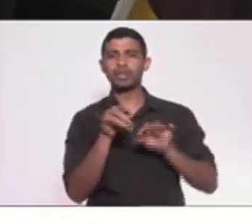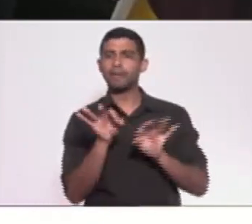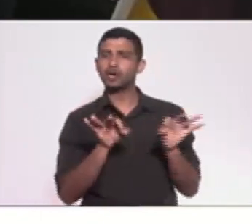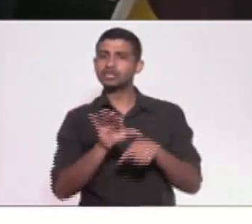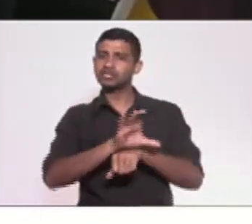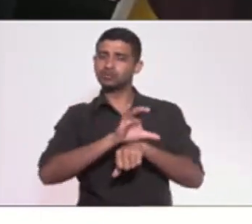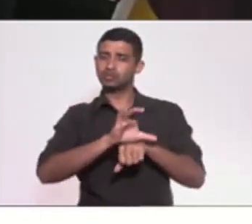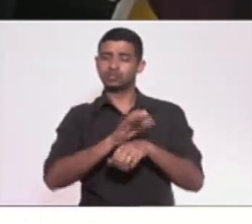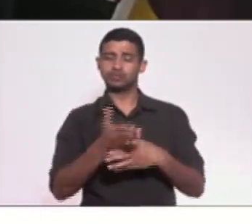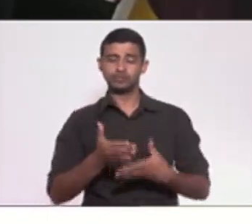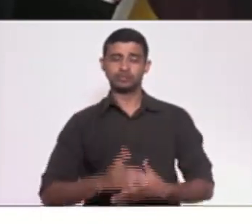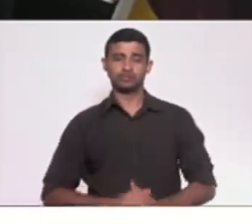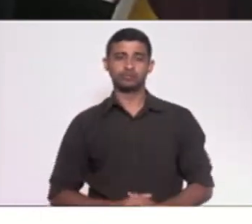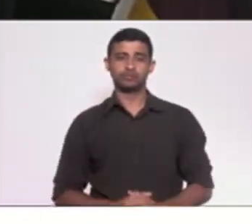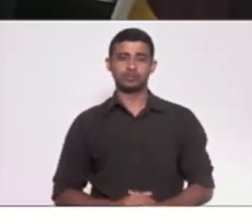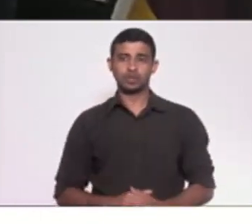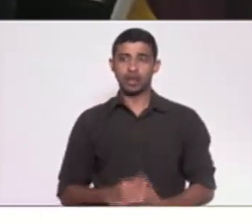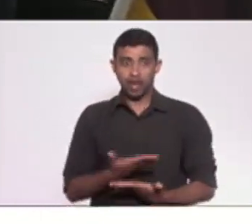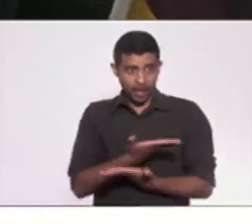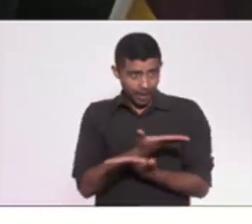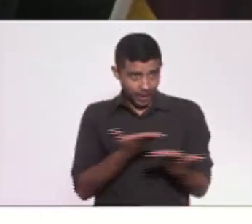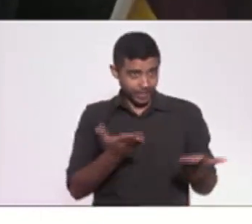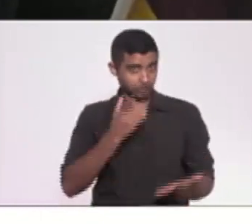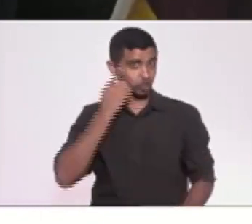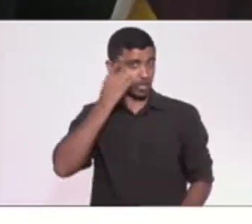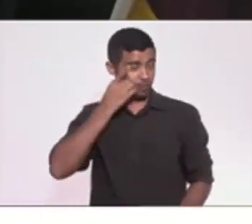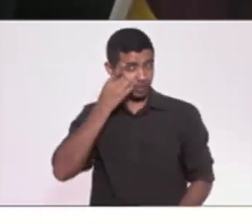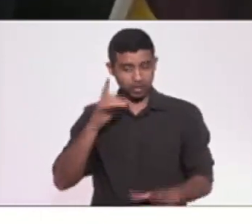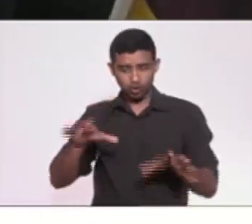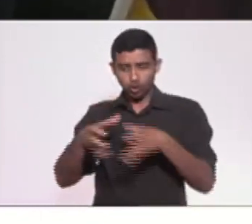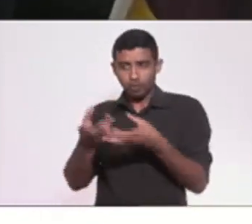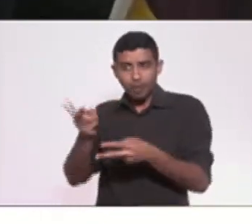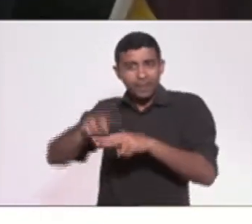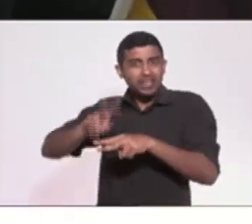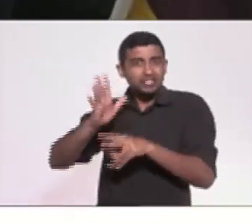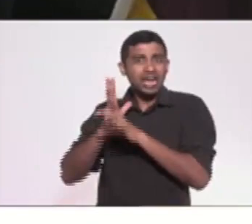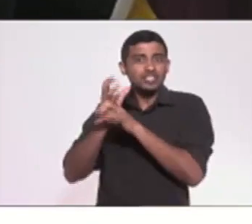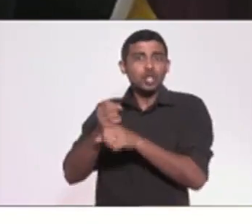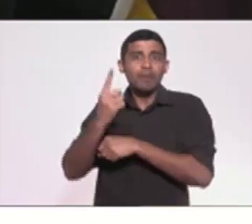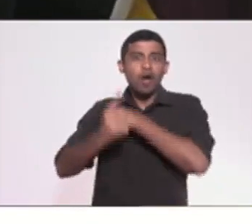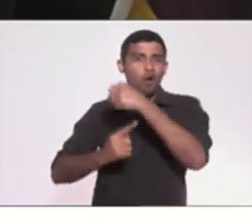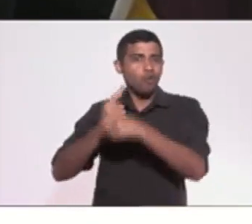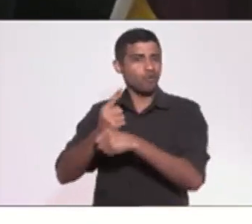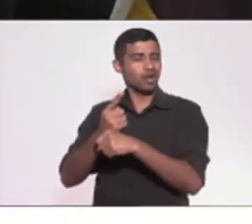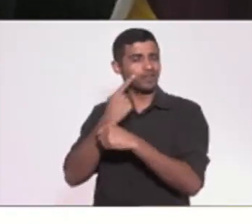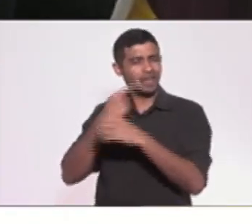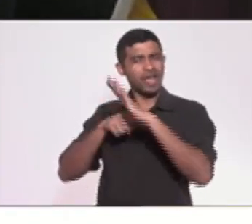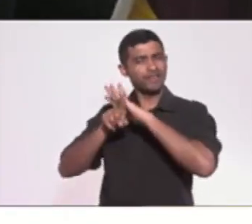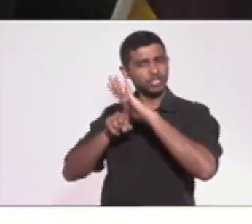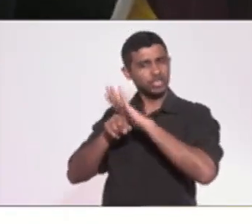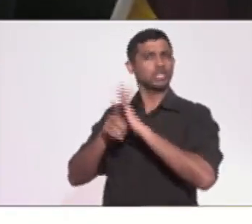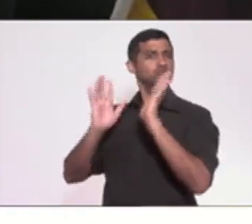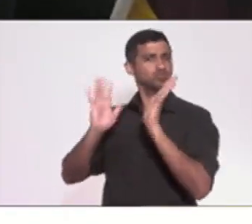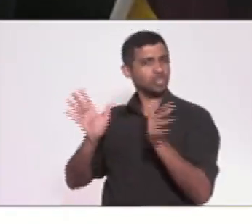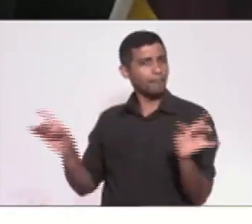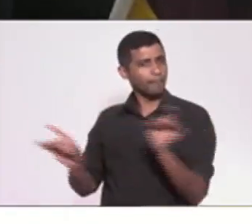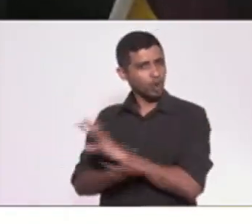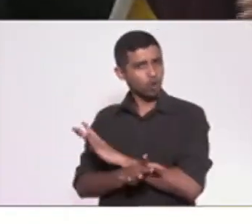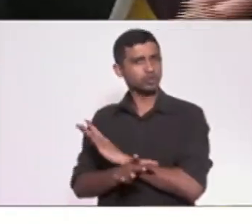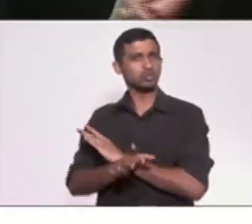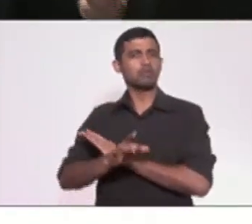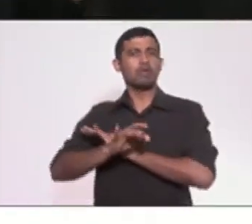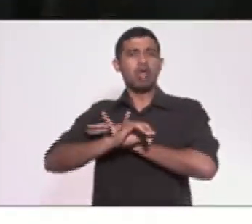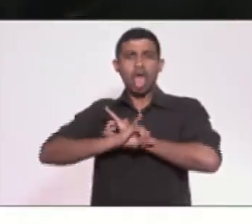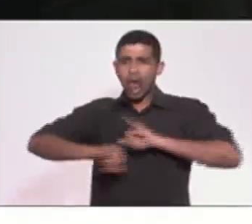constitucional. Esses deputados foram presos há um ano. A investigação foi feita, a